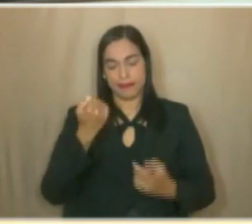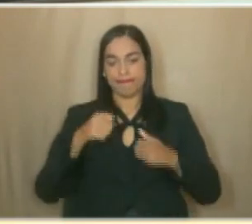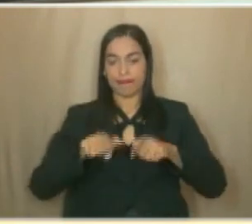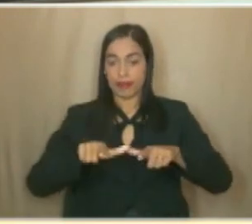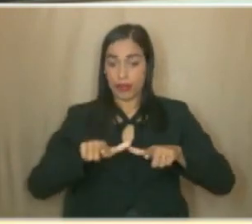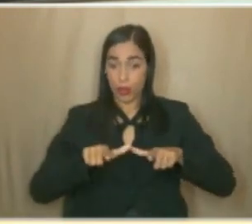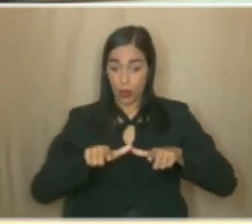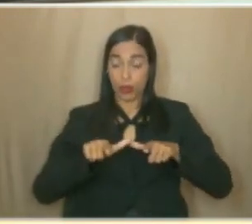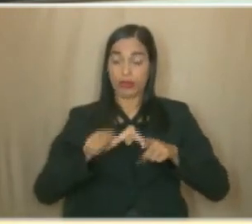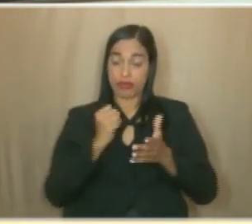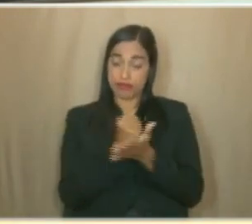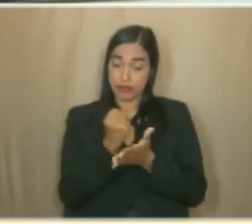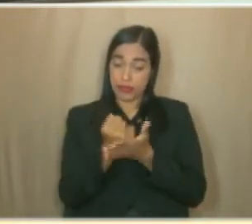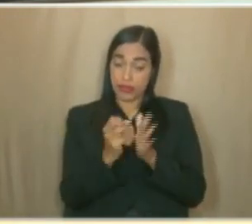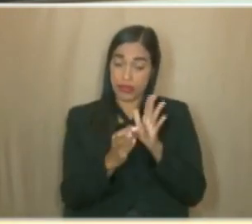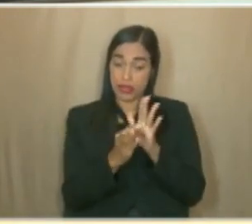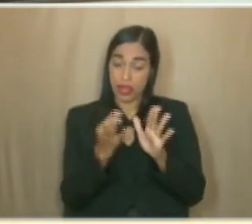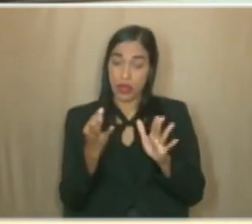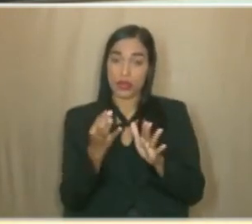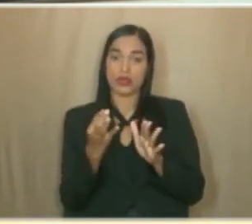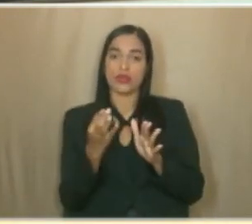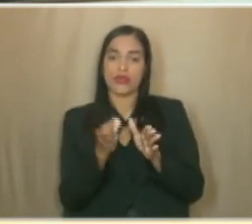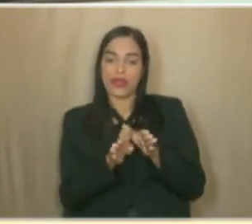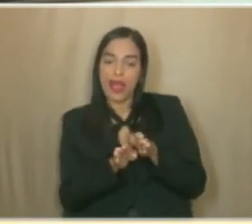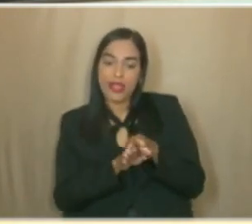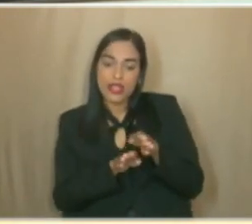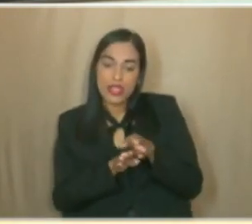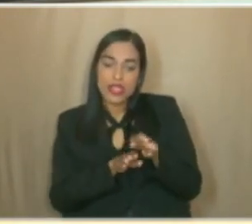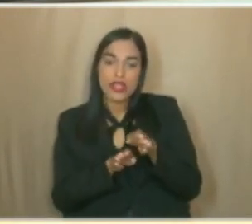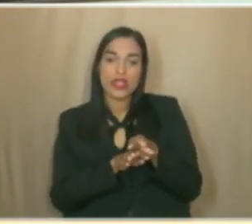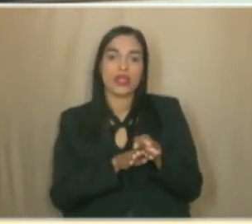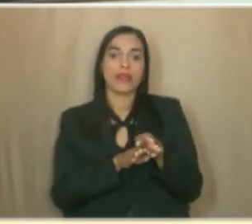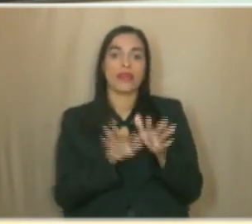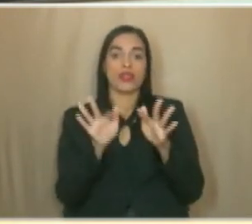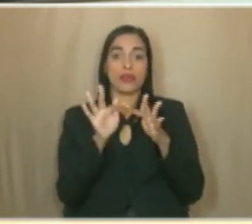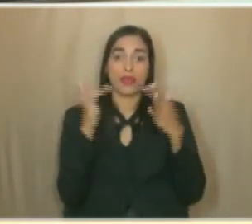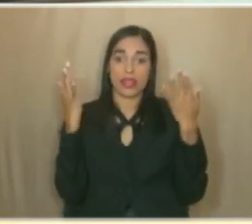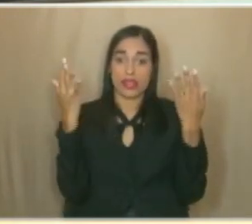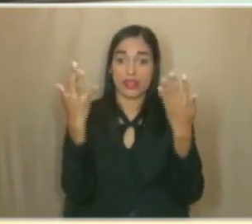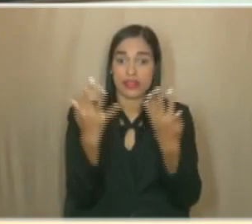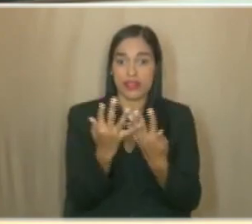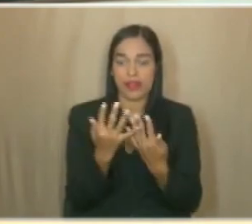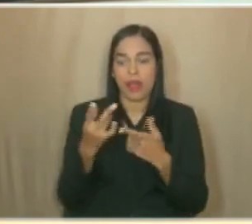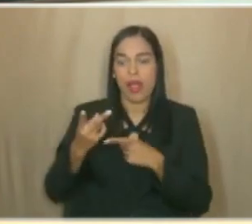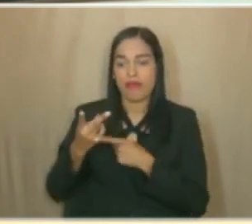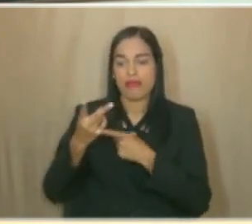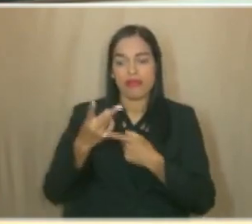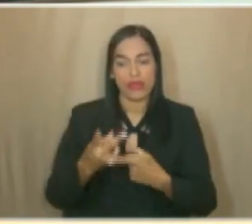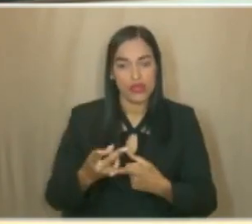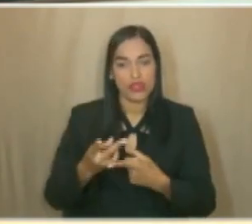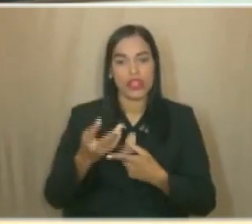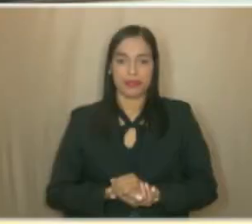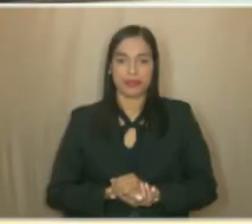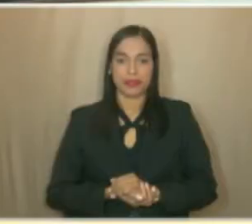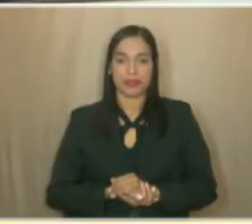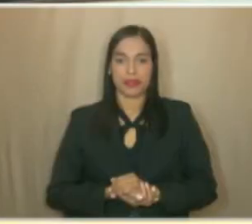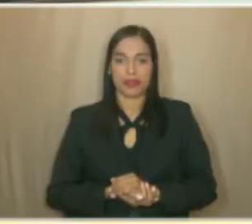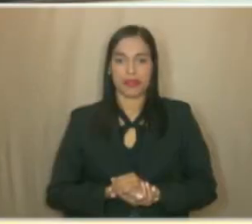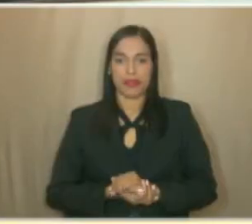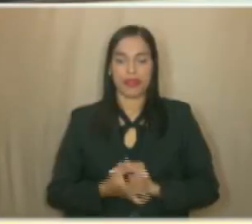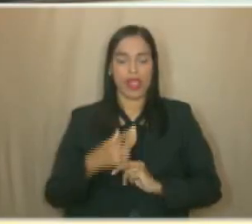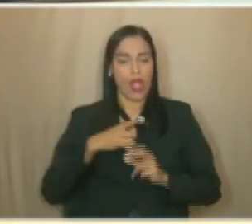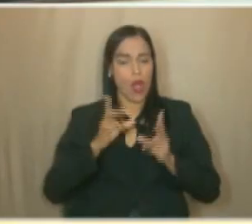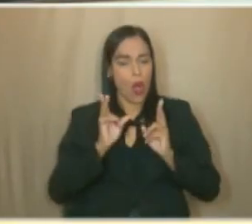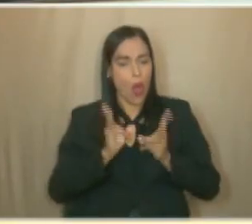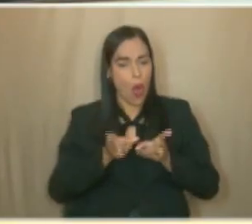dar, vamos dizer assim, direcionamento para que essas famílias possam ir em busca das terapias que irão seguir